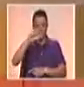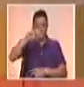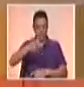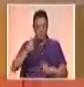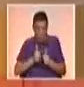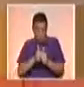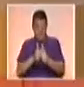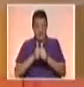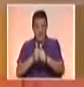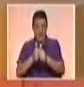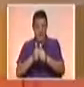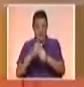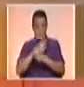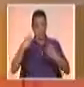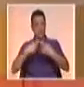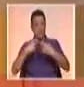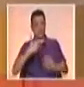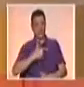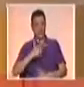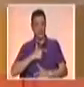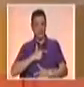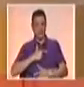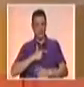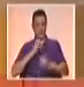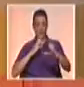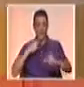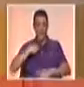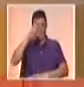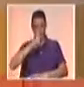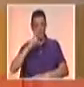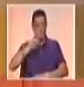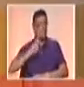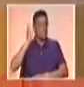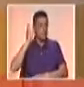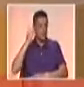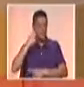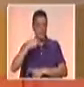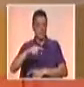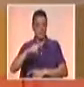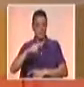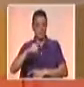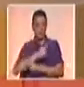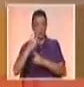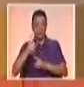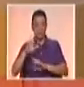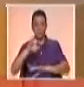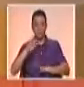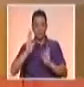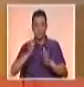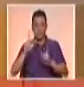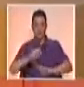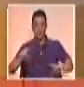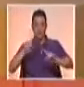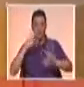estes meninos. Os próprios colegas de turma falavam língua gestual. Eu lembro que uma mãe de uma menina até me disse assim: eu até tenho medo, porque ela agora